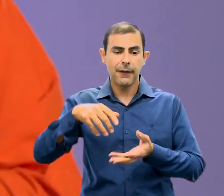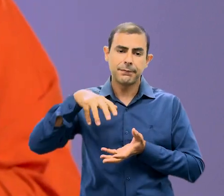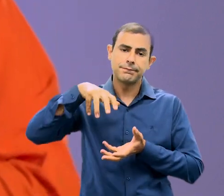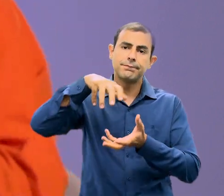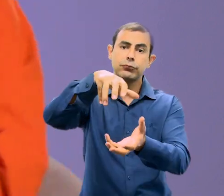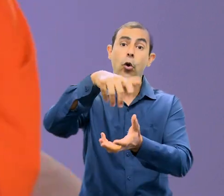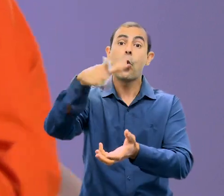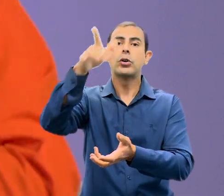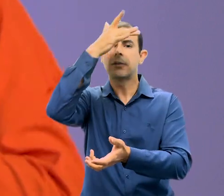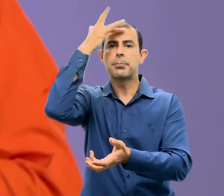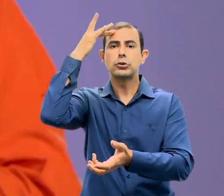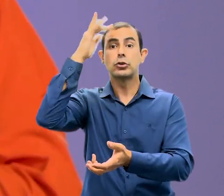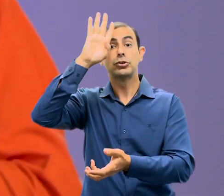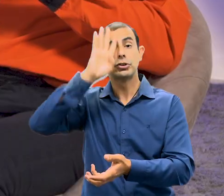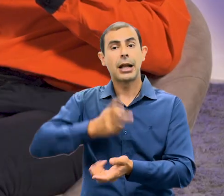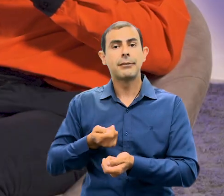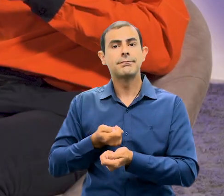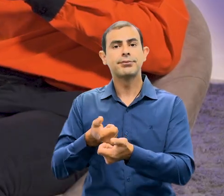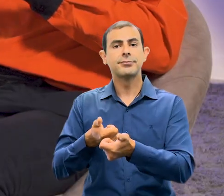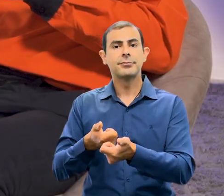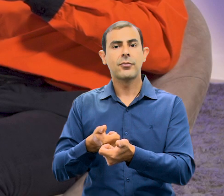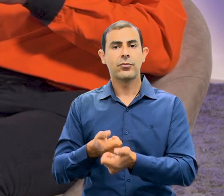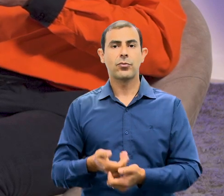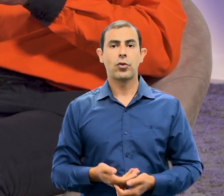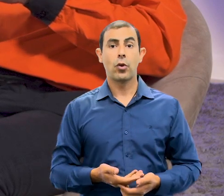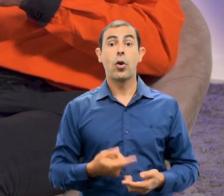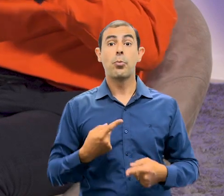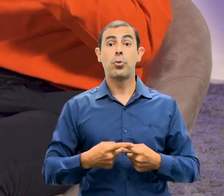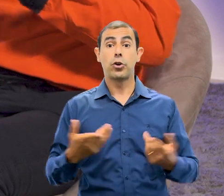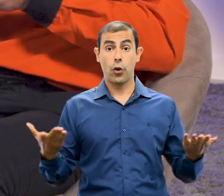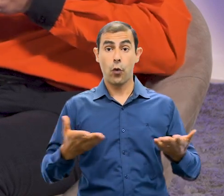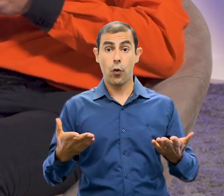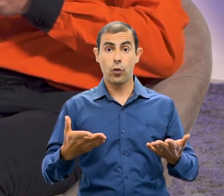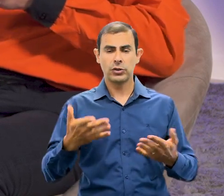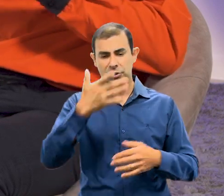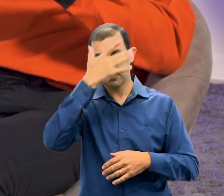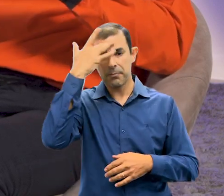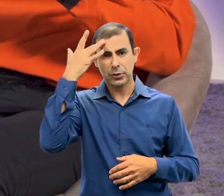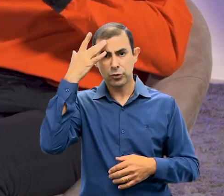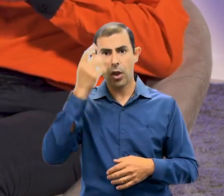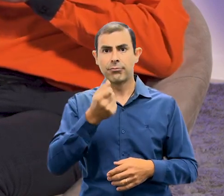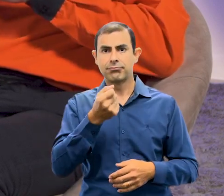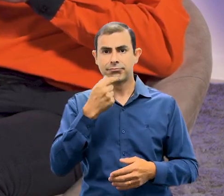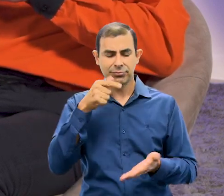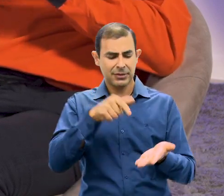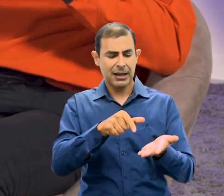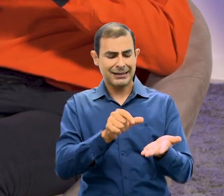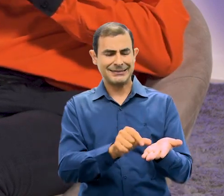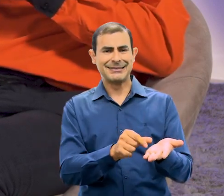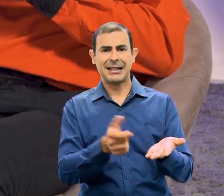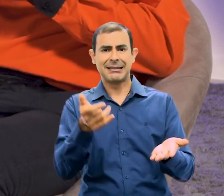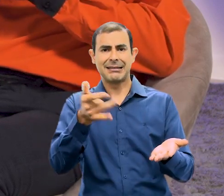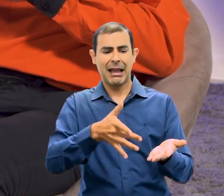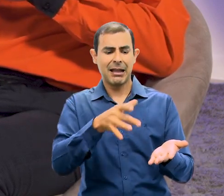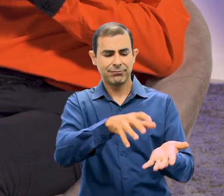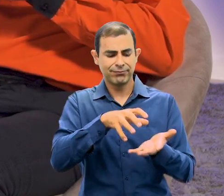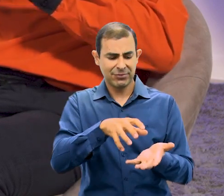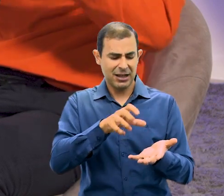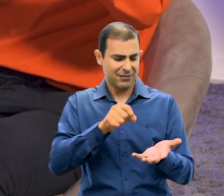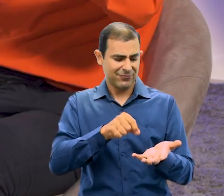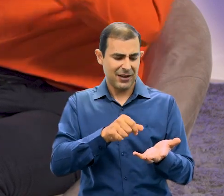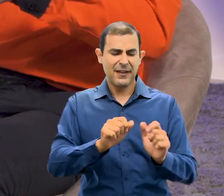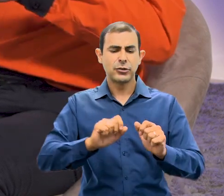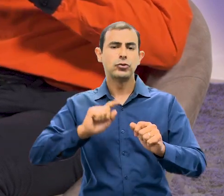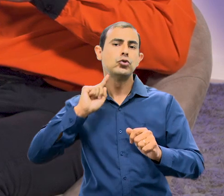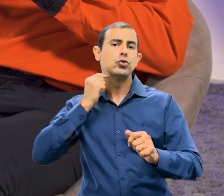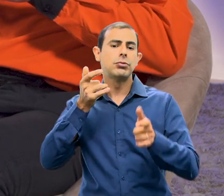outras pessoas. Hoje, esse material ele acaba virando mais um resíduo que também vai para o lixo. Nós temos o exemplo de Tubarão, que é uma cidade de 70 mil